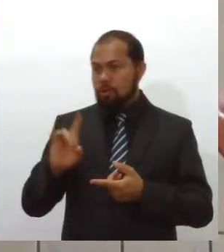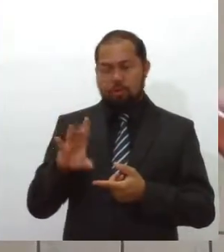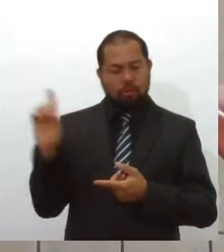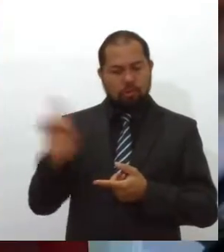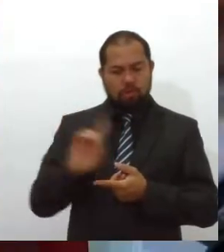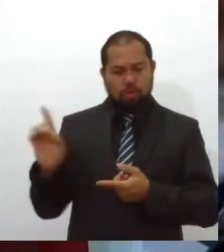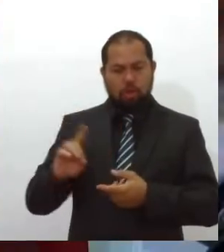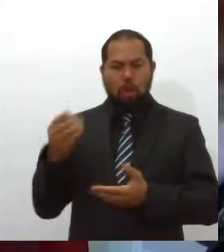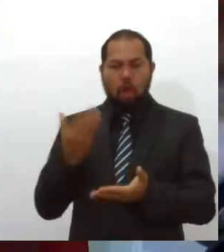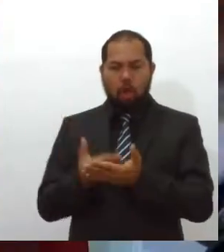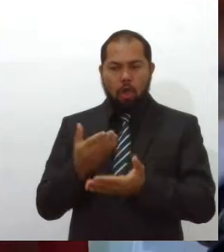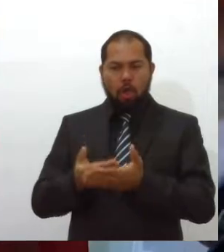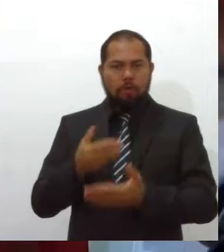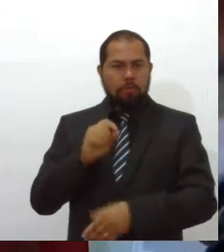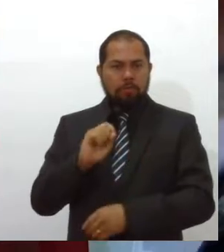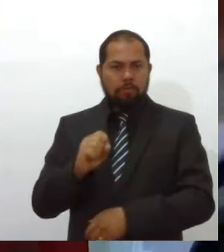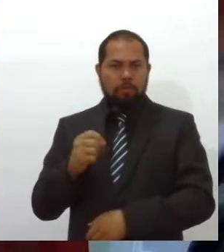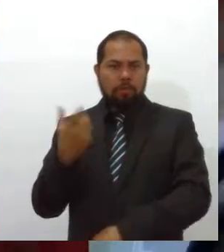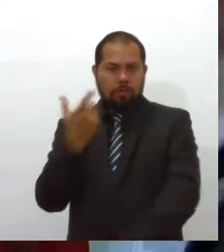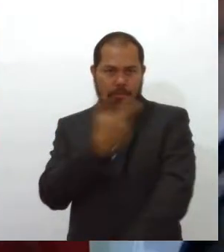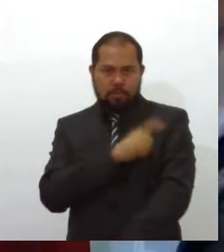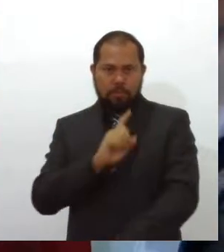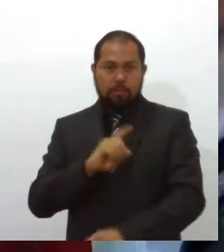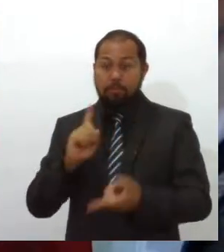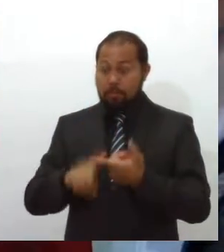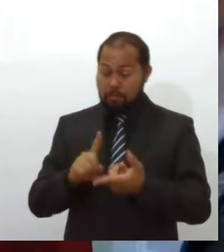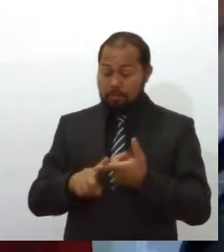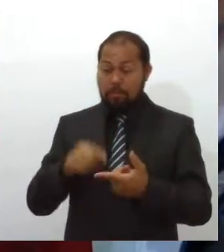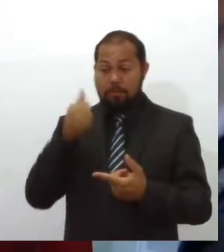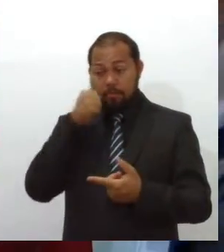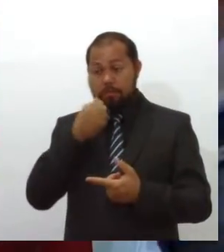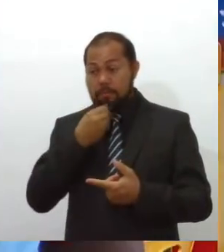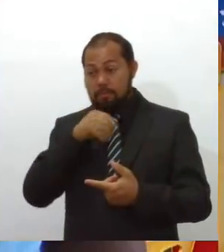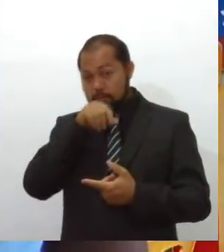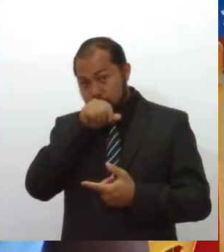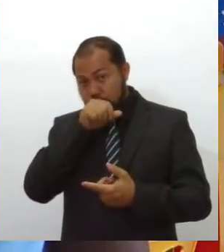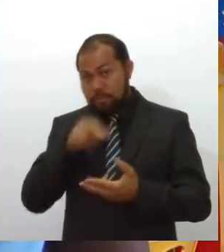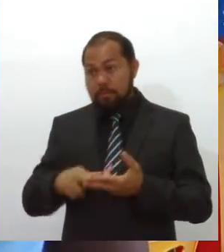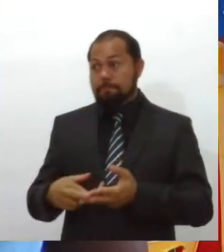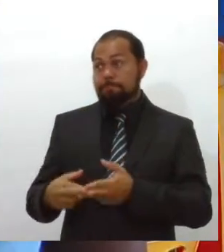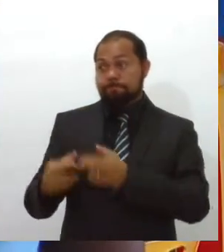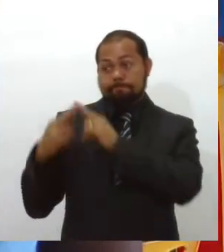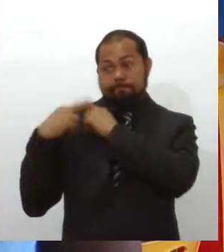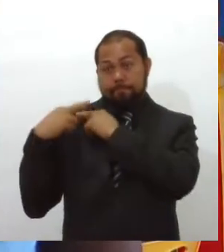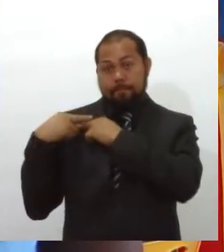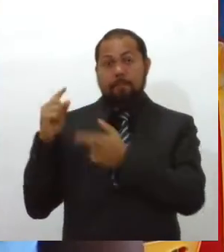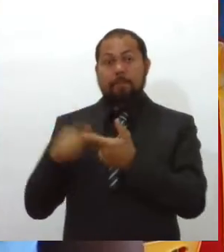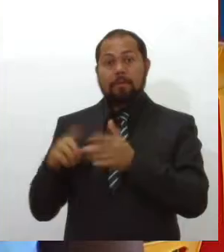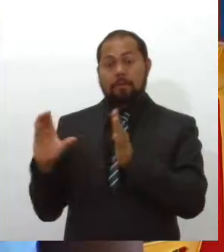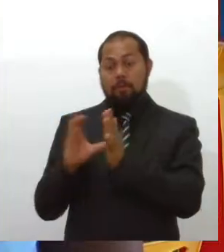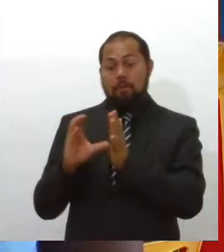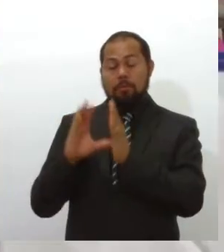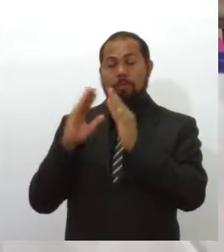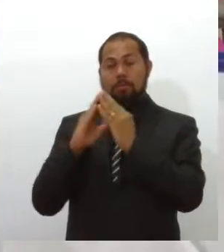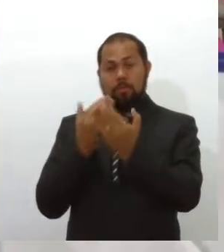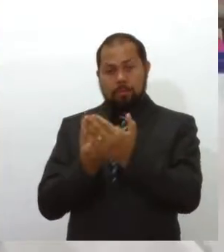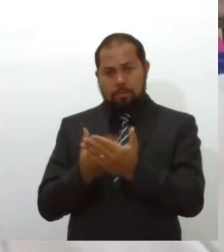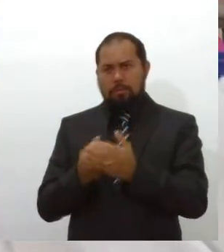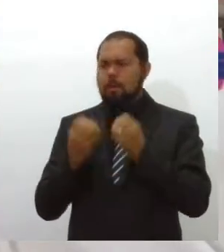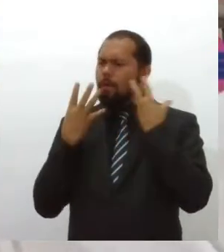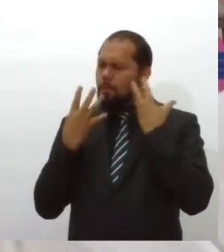vacinas. Pais e responsáveis, além da comunidade escolar, também podem receber o imunizante.